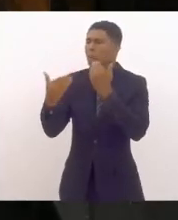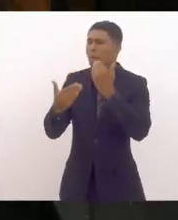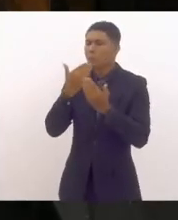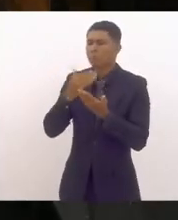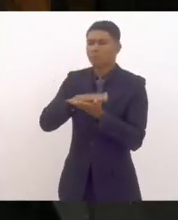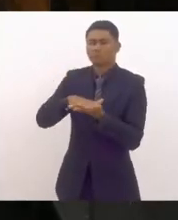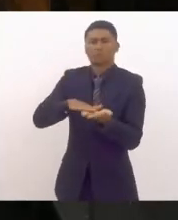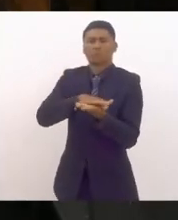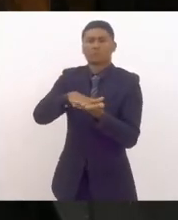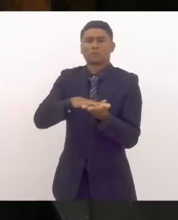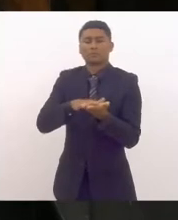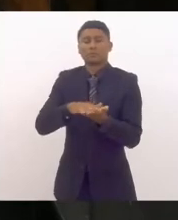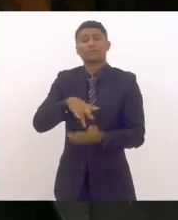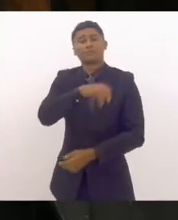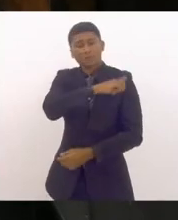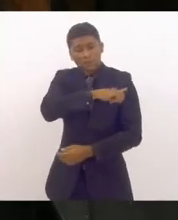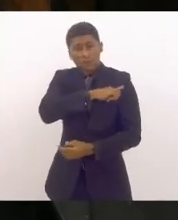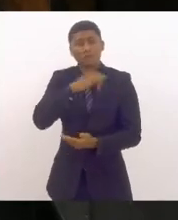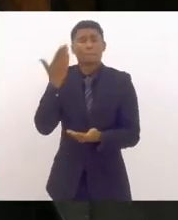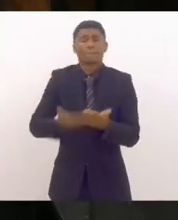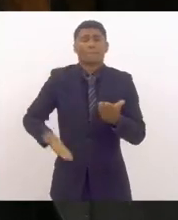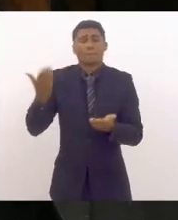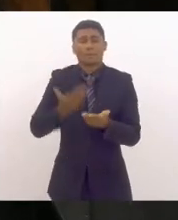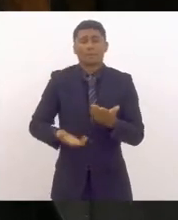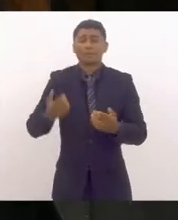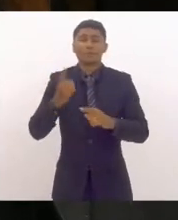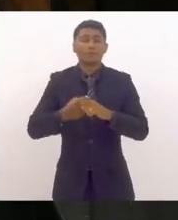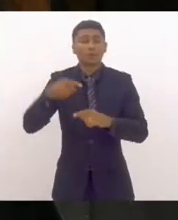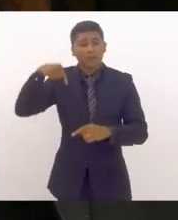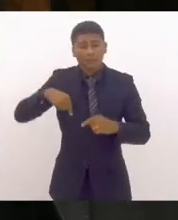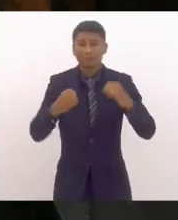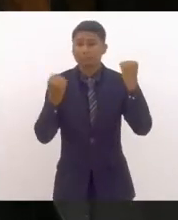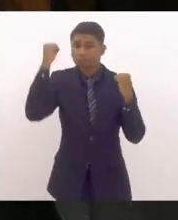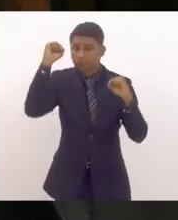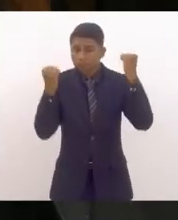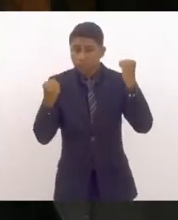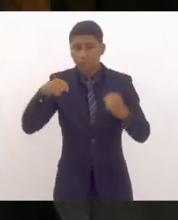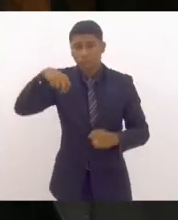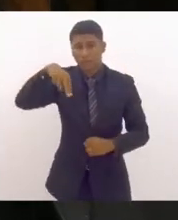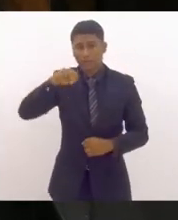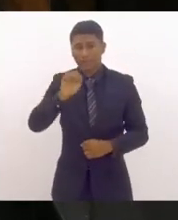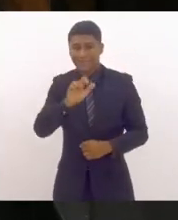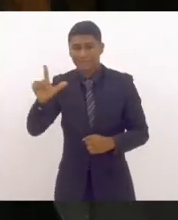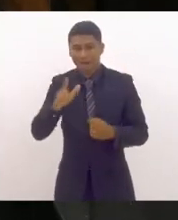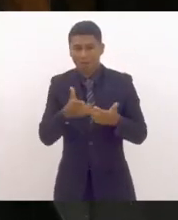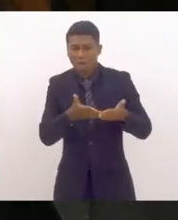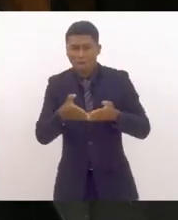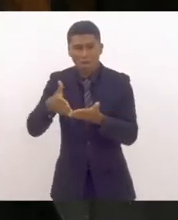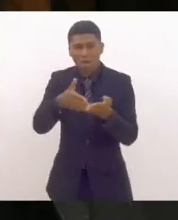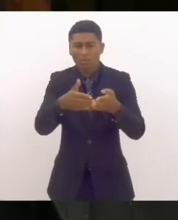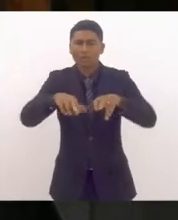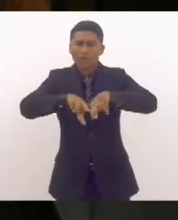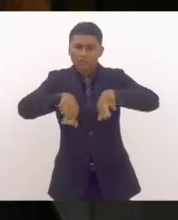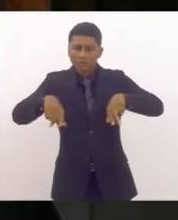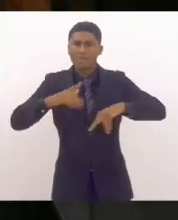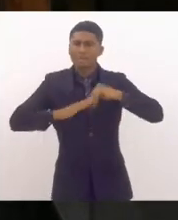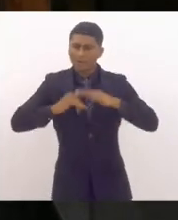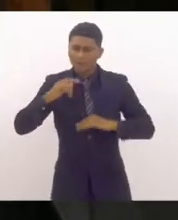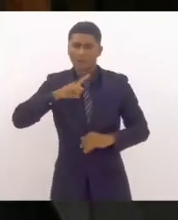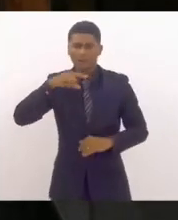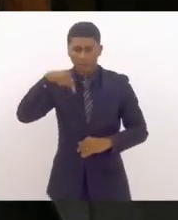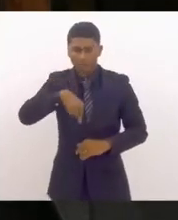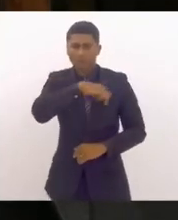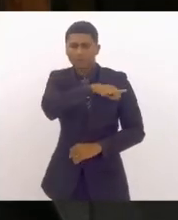nacional e o Rio de Janeiro perde muito que nós somos a principal indústria naval brasileira o debate sobre a dívida pública estamos na